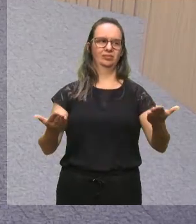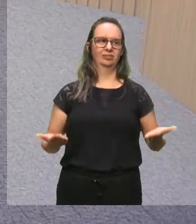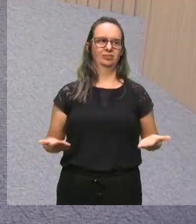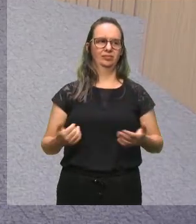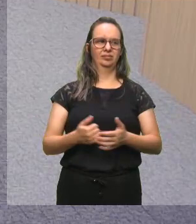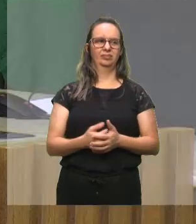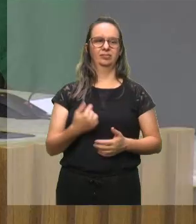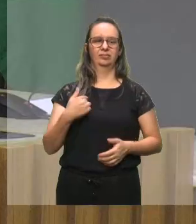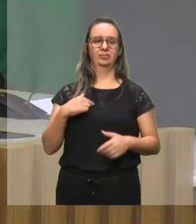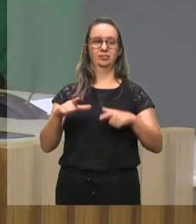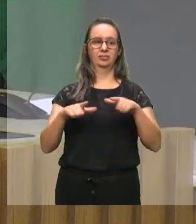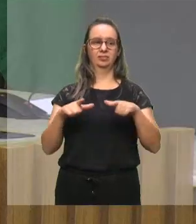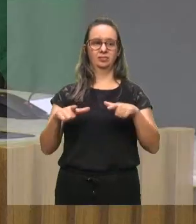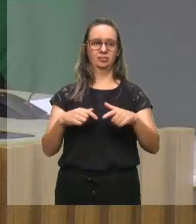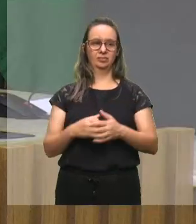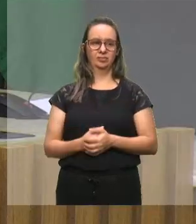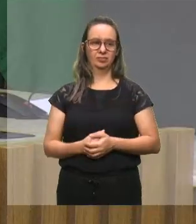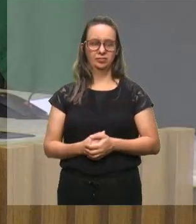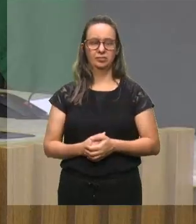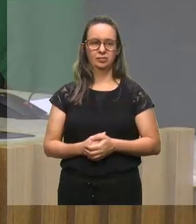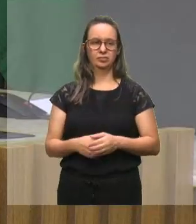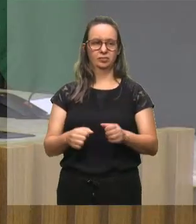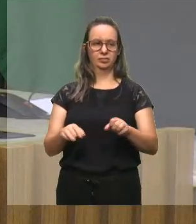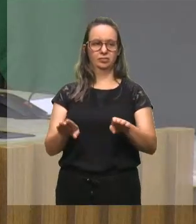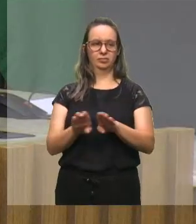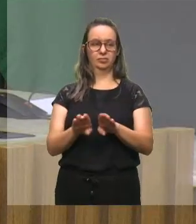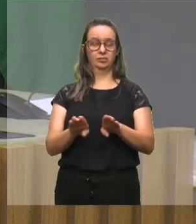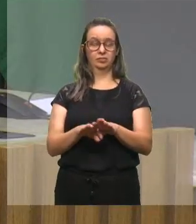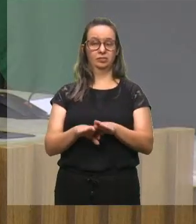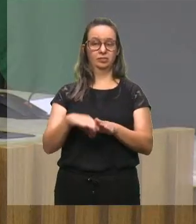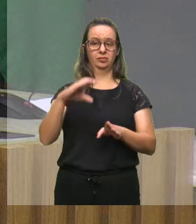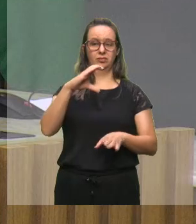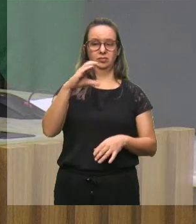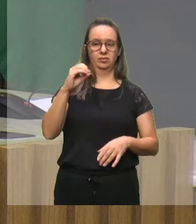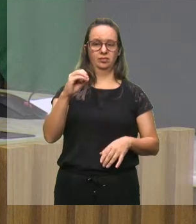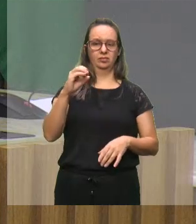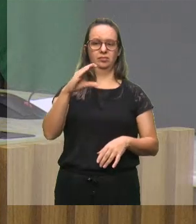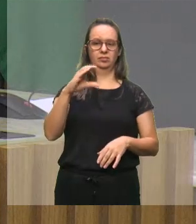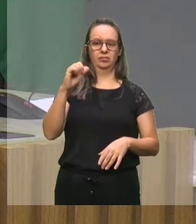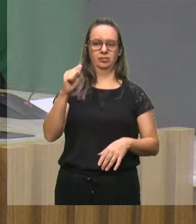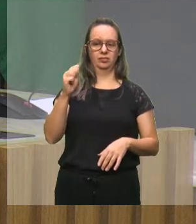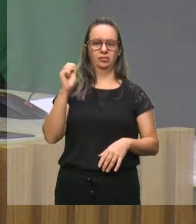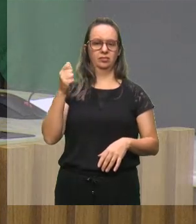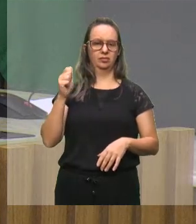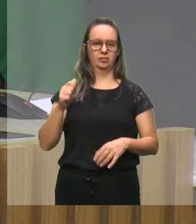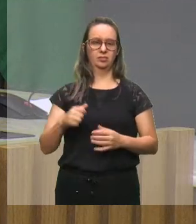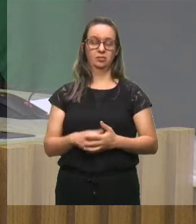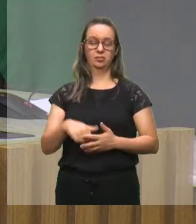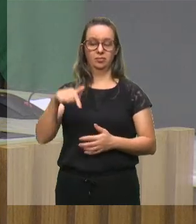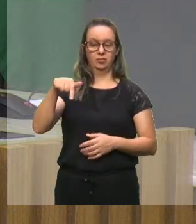Sou auxiliar administrativo da cooperativa Coca-Cis por 7 anos, estou indo para o 8º ano.